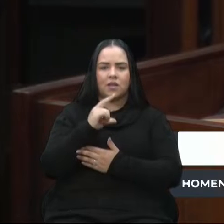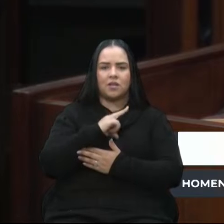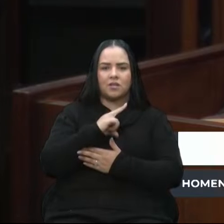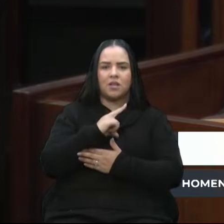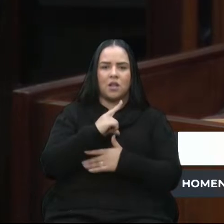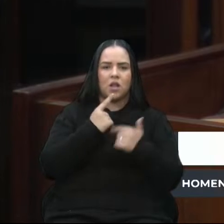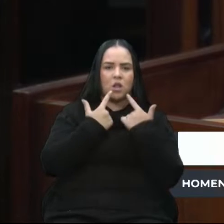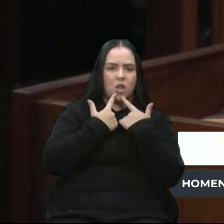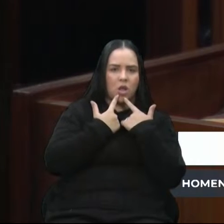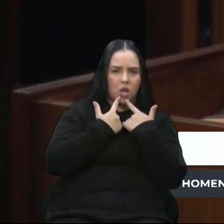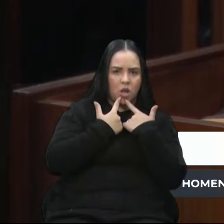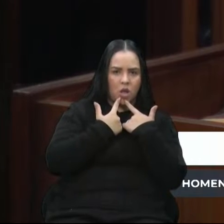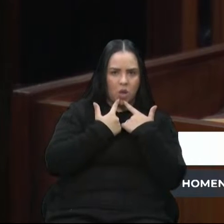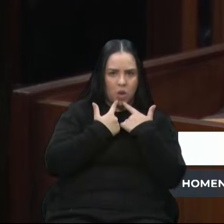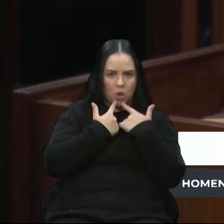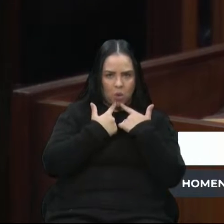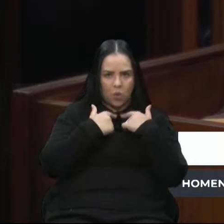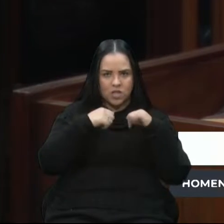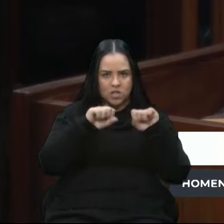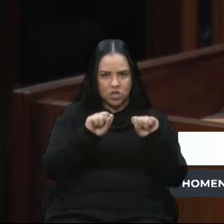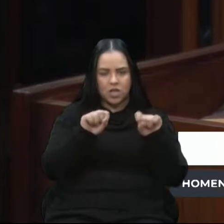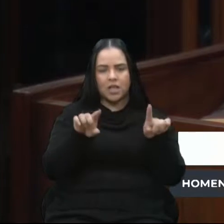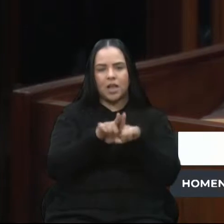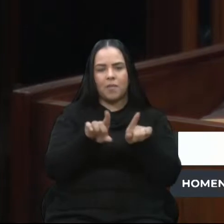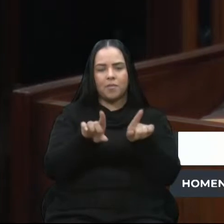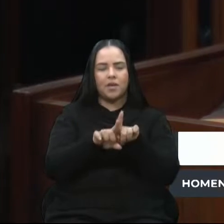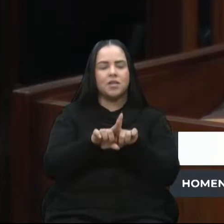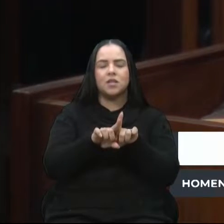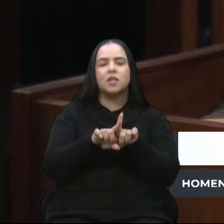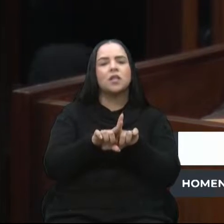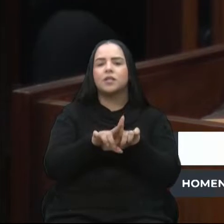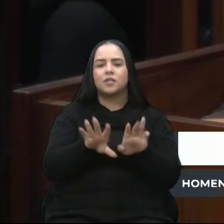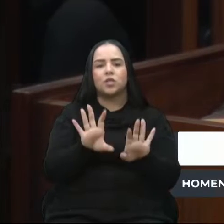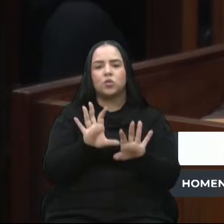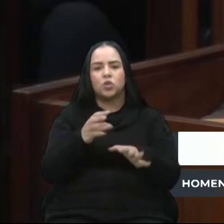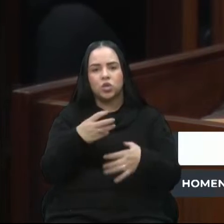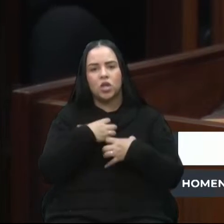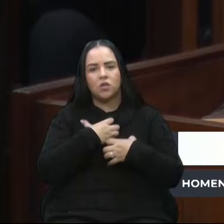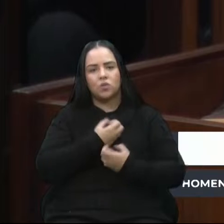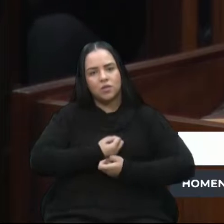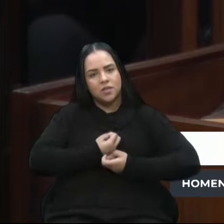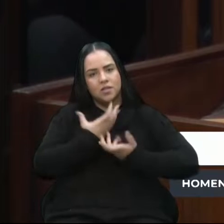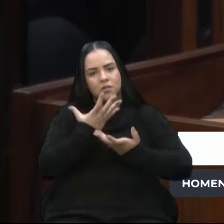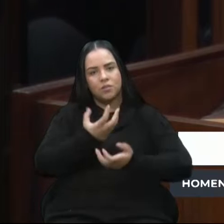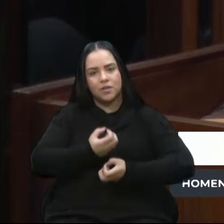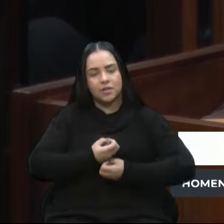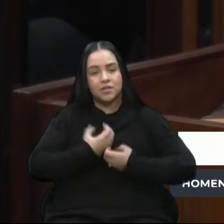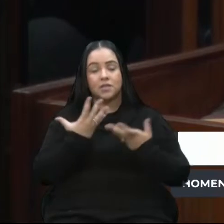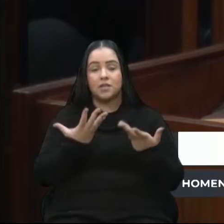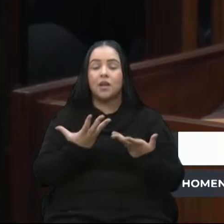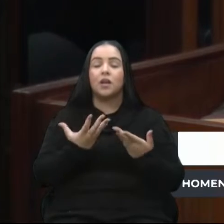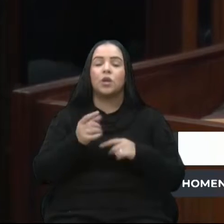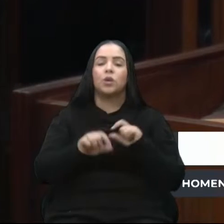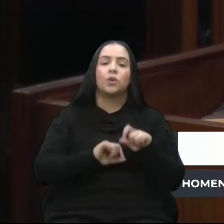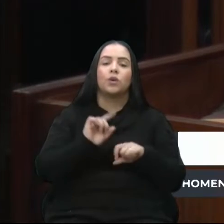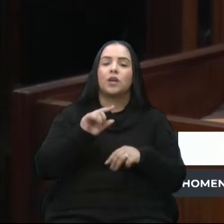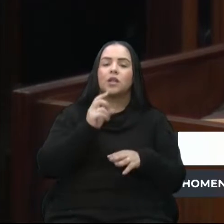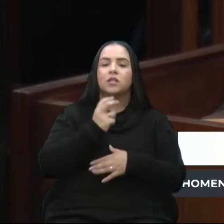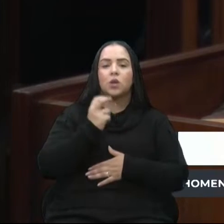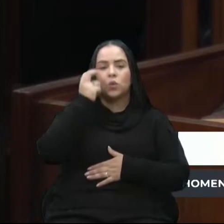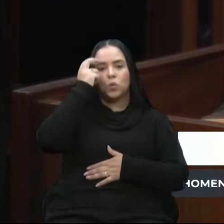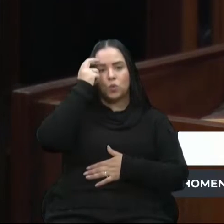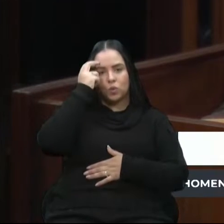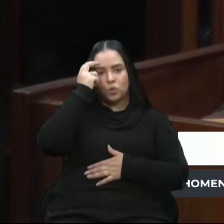e suas formas de se expressar, e que são a sustentação dessa cultura, dessas